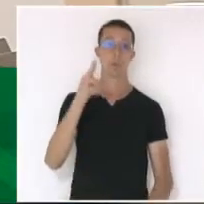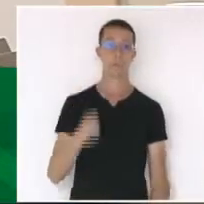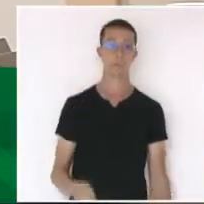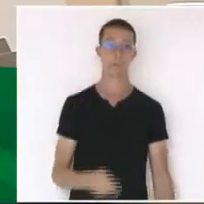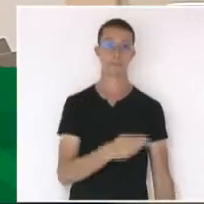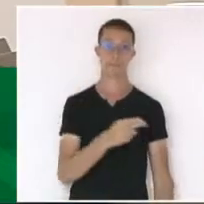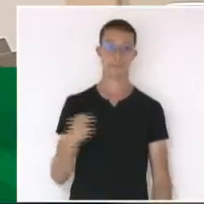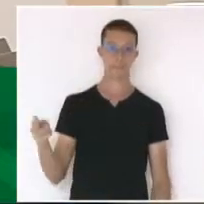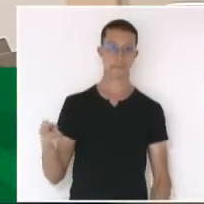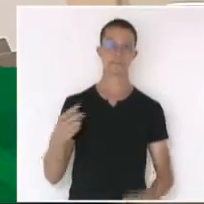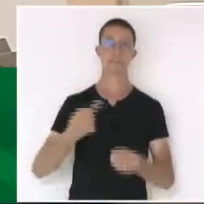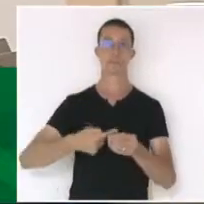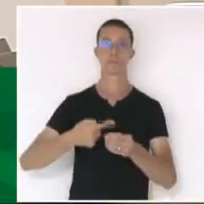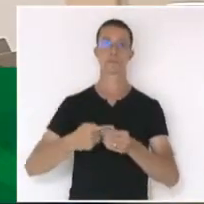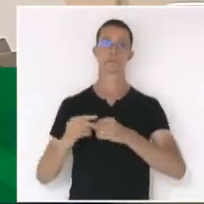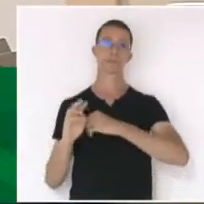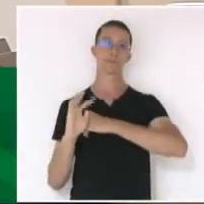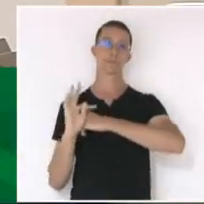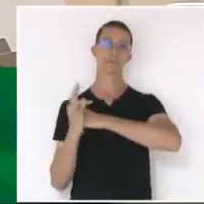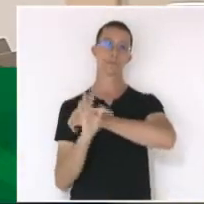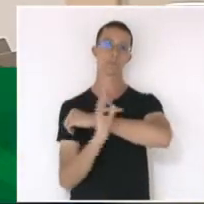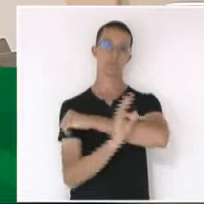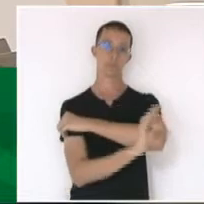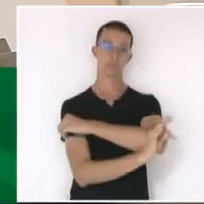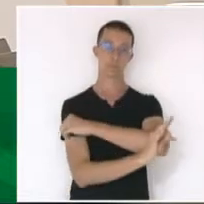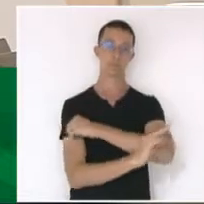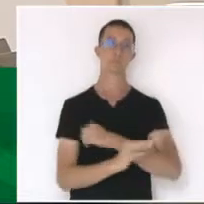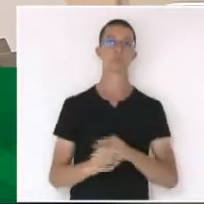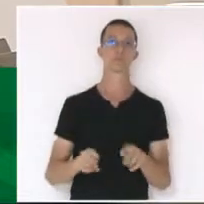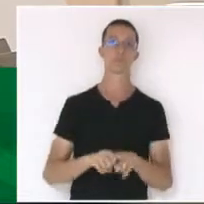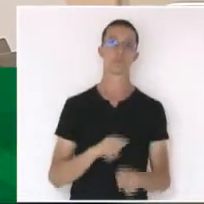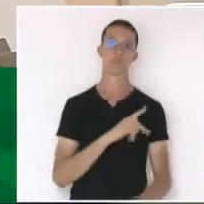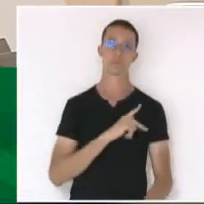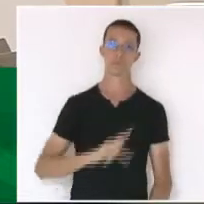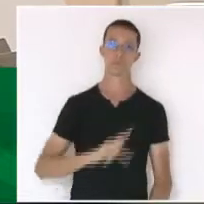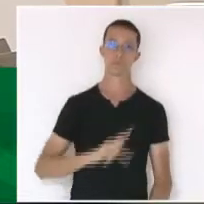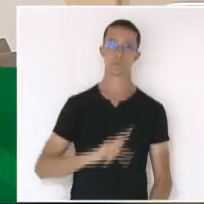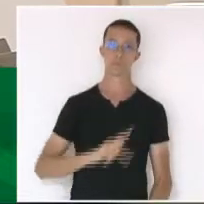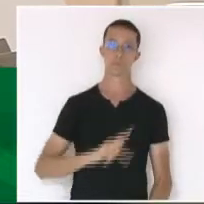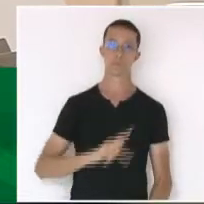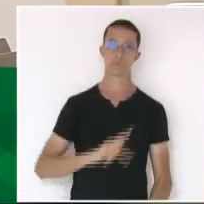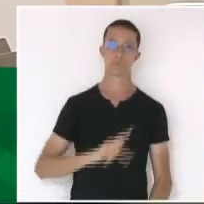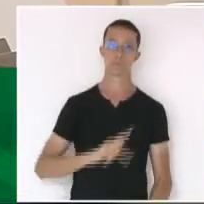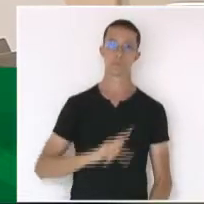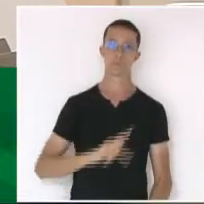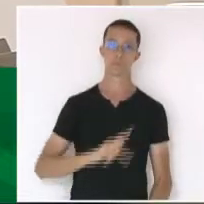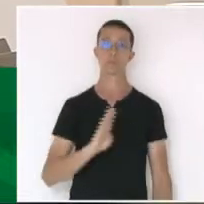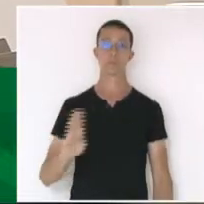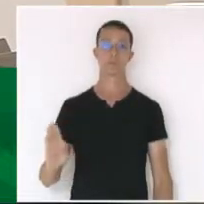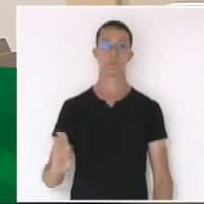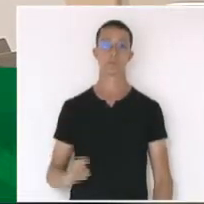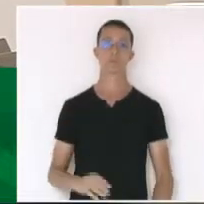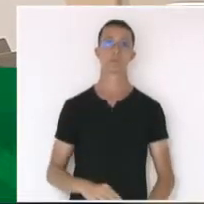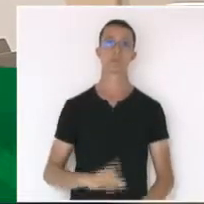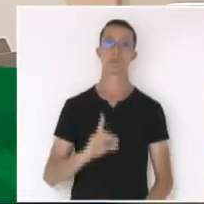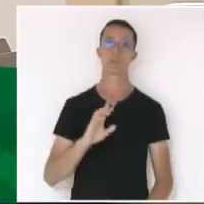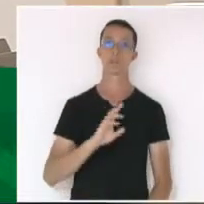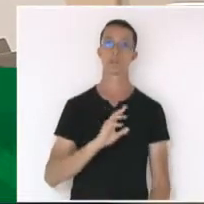de tubarão e presidente da CNBB Sul Quatro Dom João Francisco salm